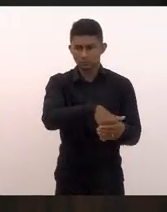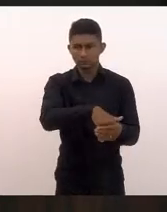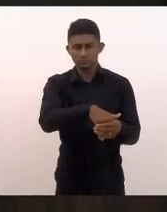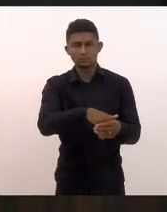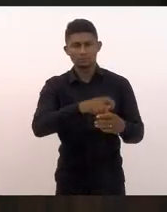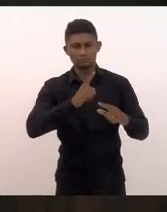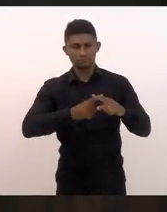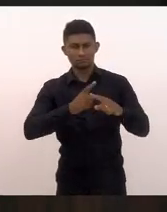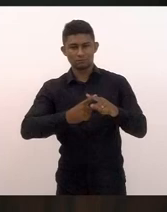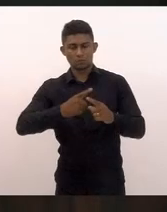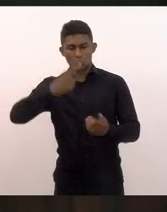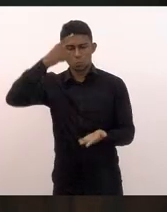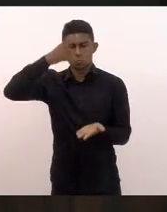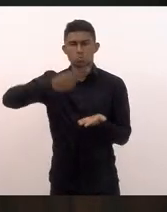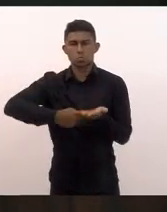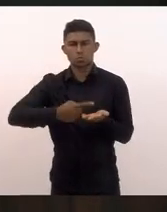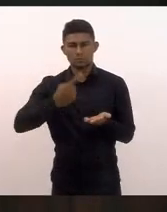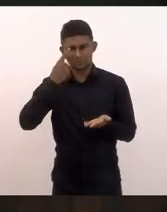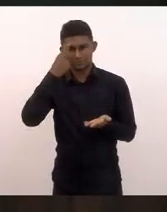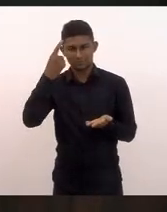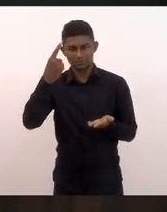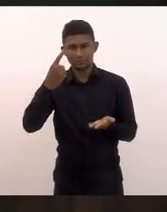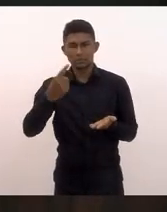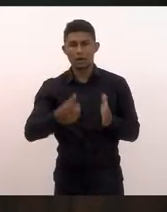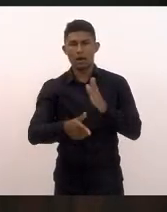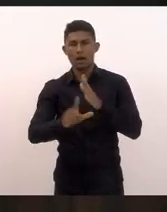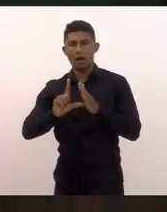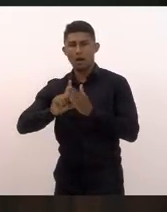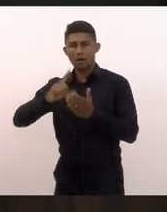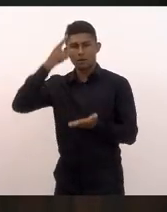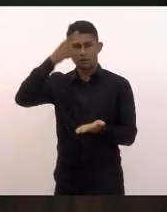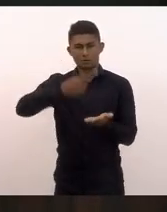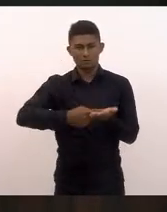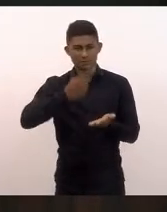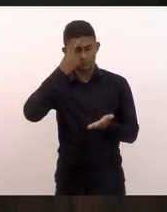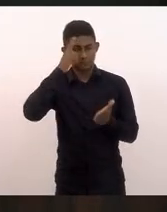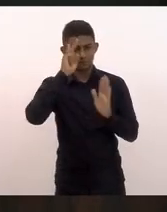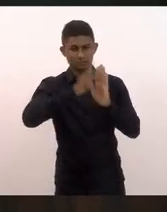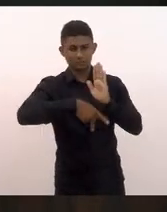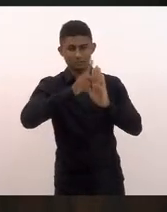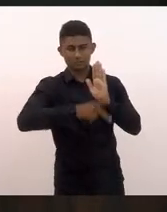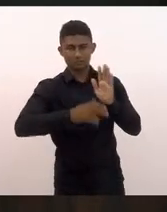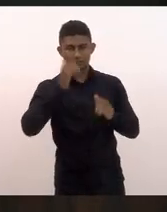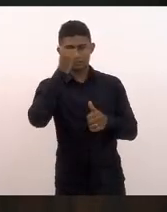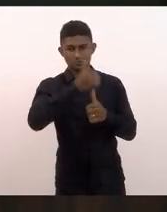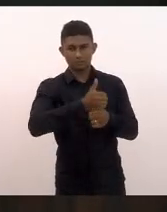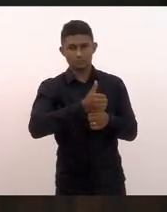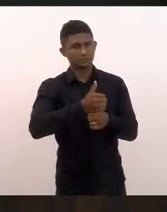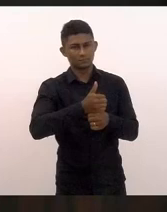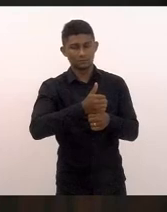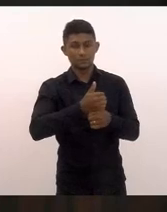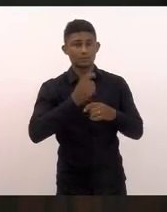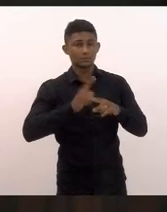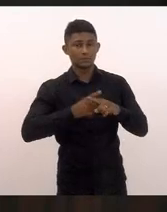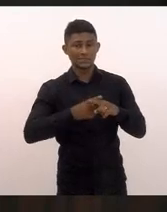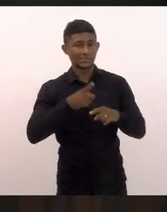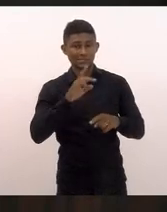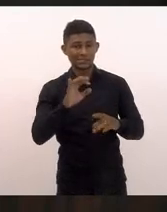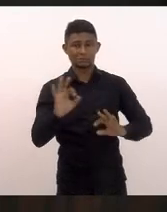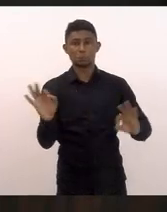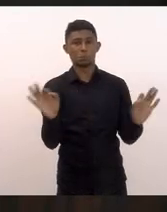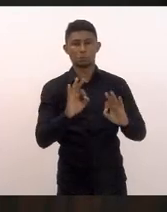acordada. E o que nós acordamos veio no substitutivo, porque senão seria muito pior.